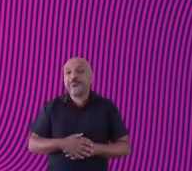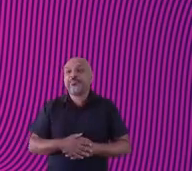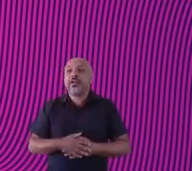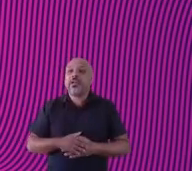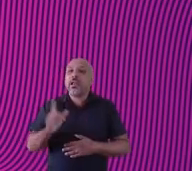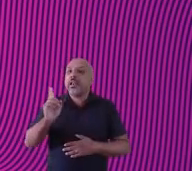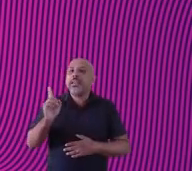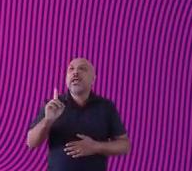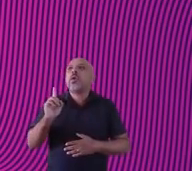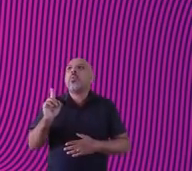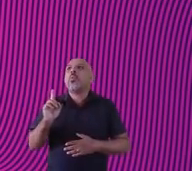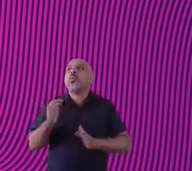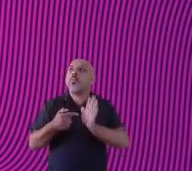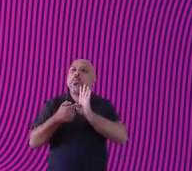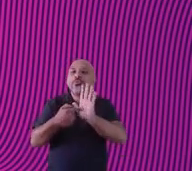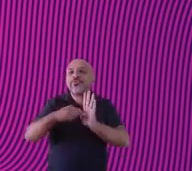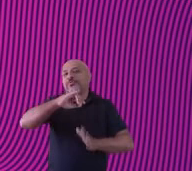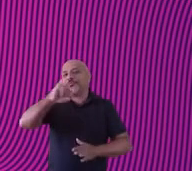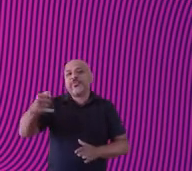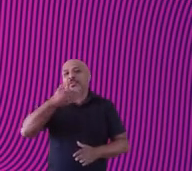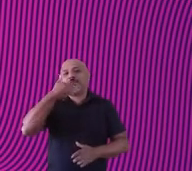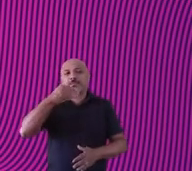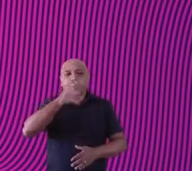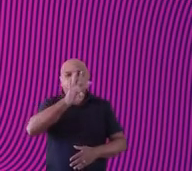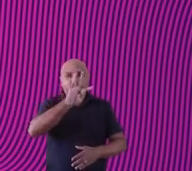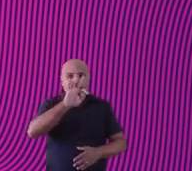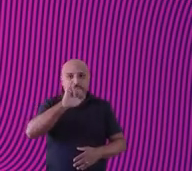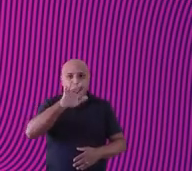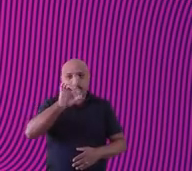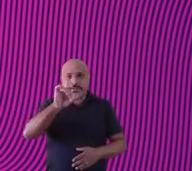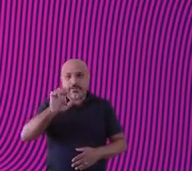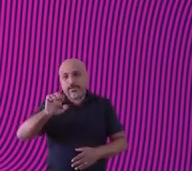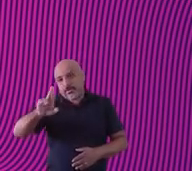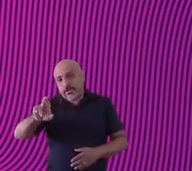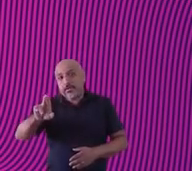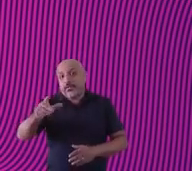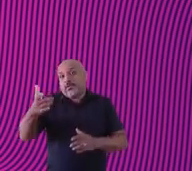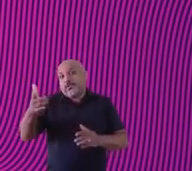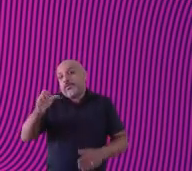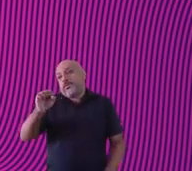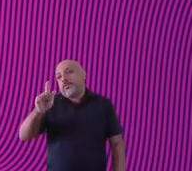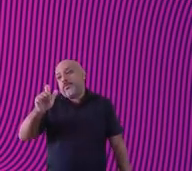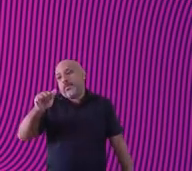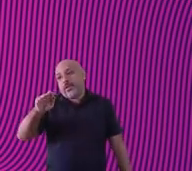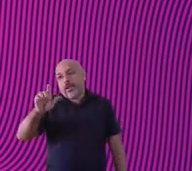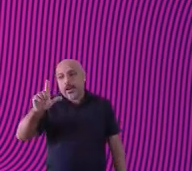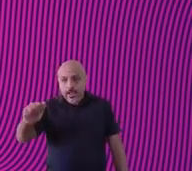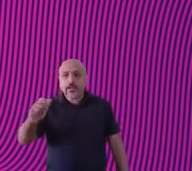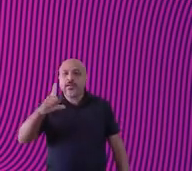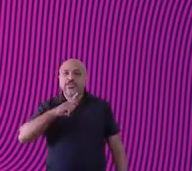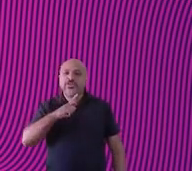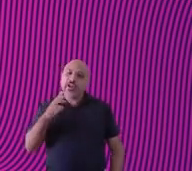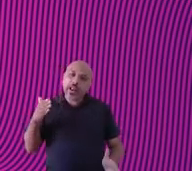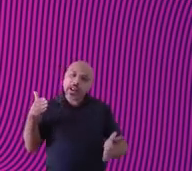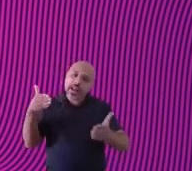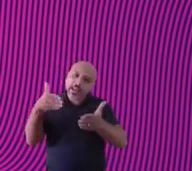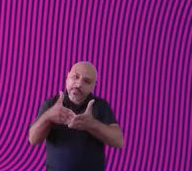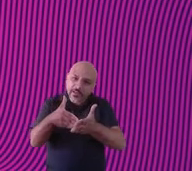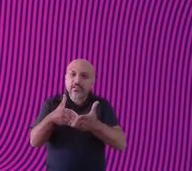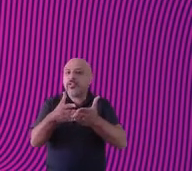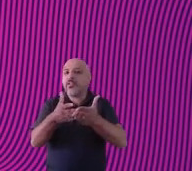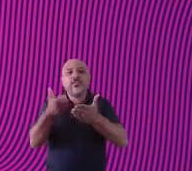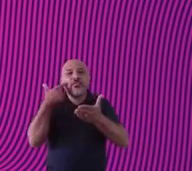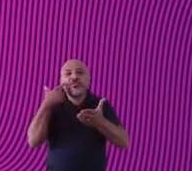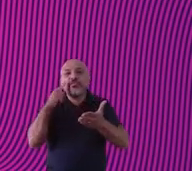mostrou é a vantagem por tandem né No entanto estamos na tinha limitações ele não previa